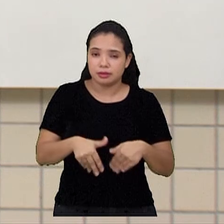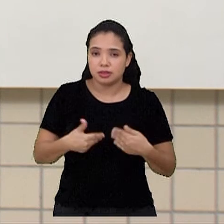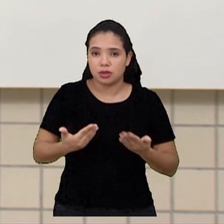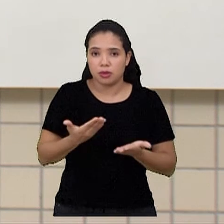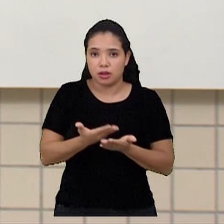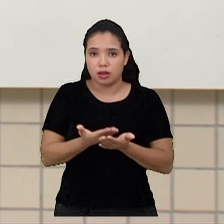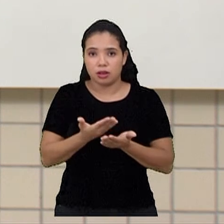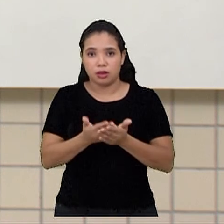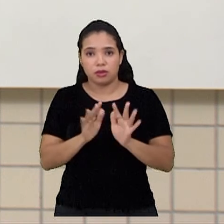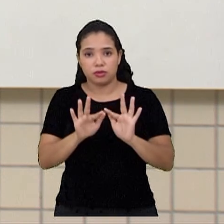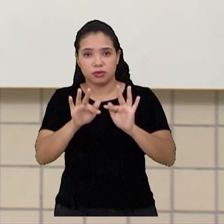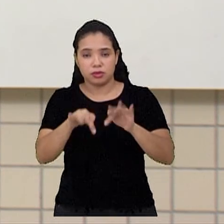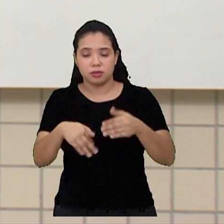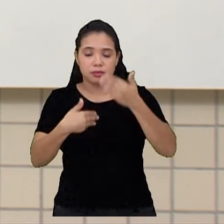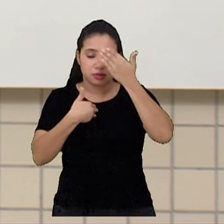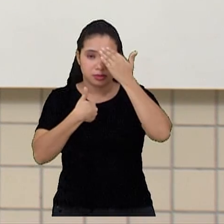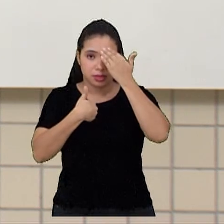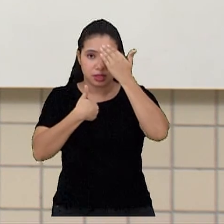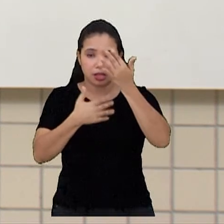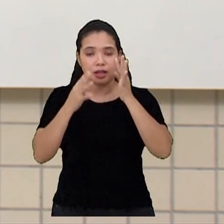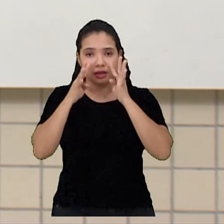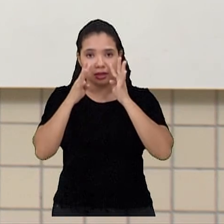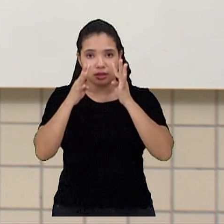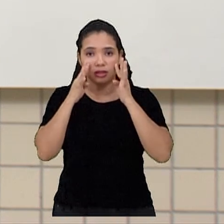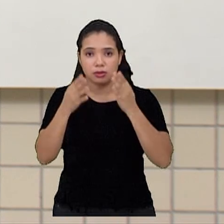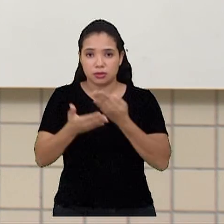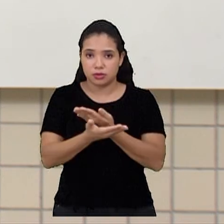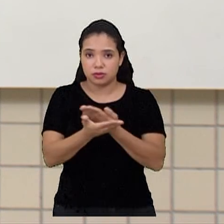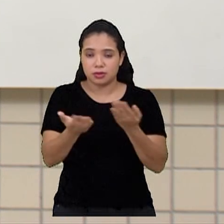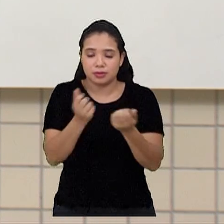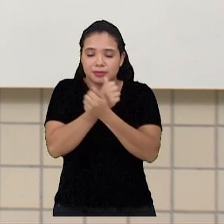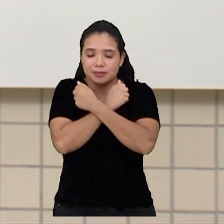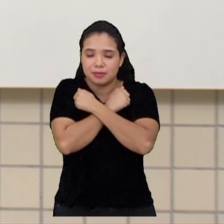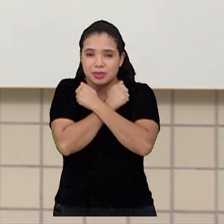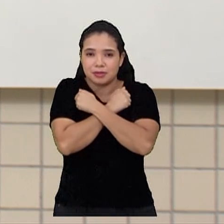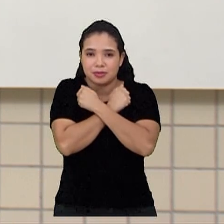por aqui. Muito obrigado pela atenção de vocês. Um forte